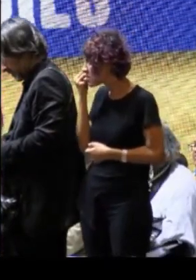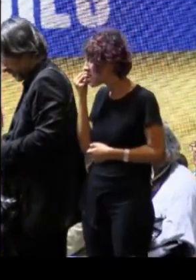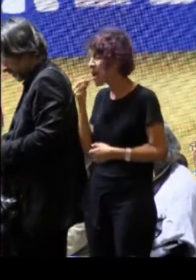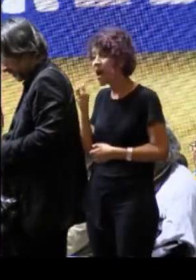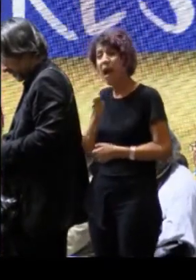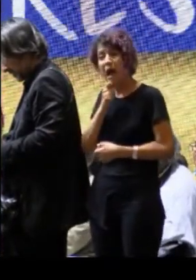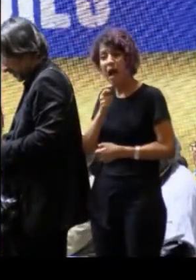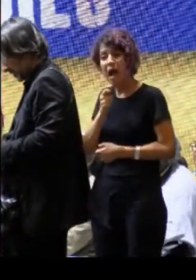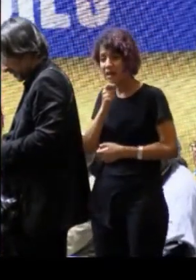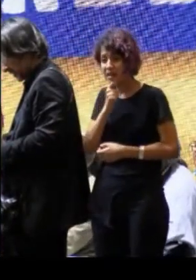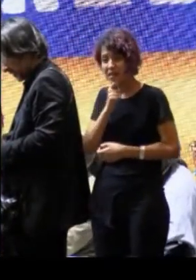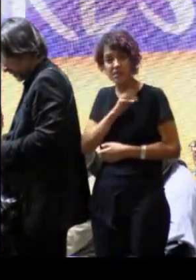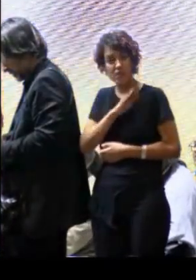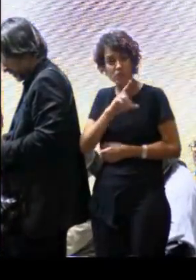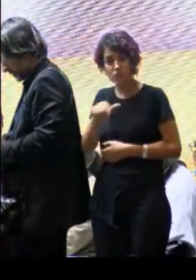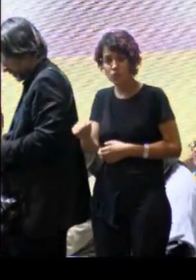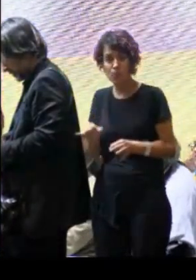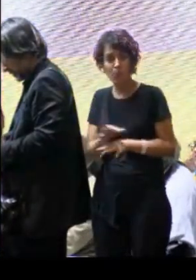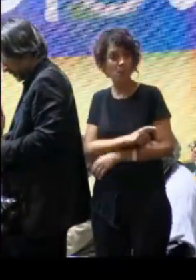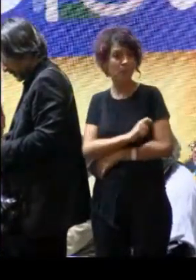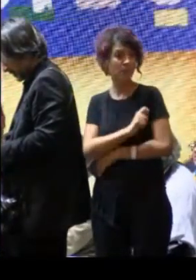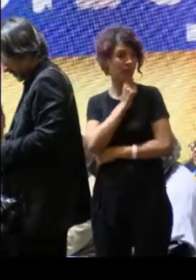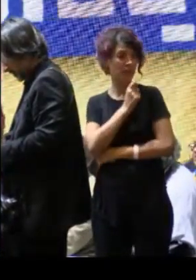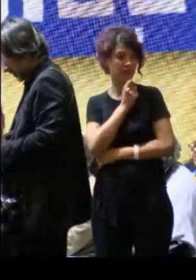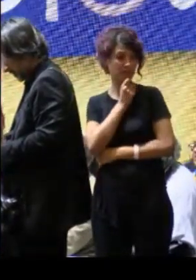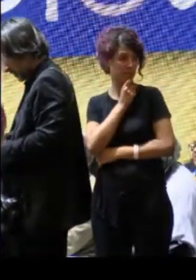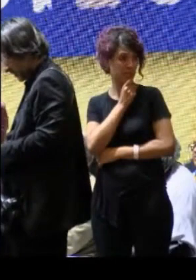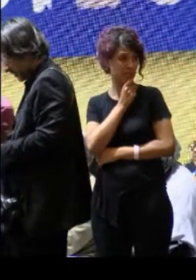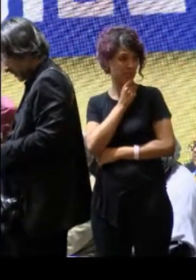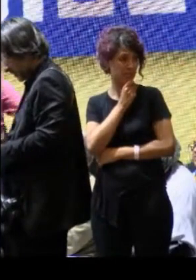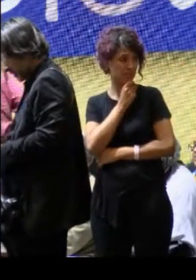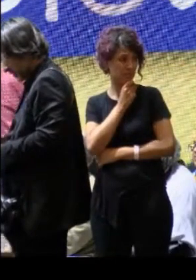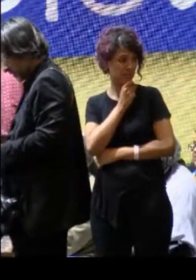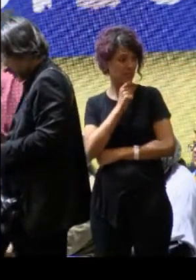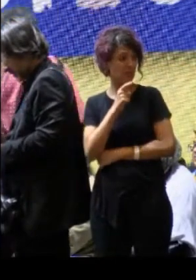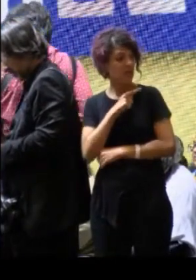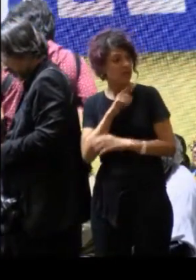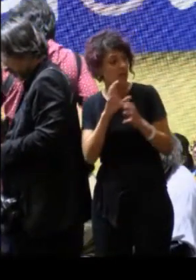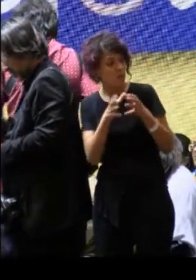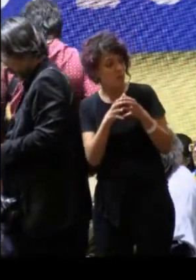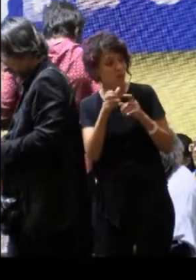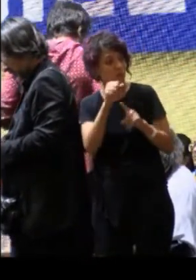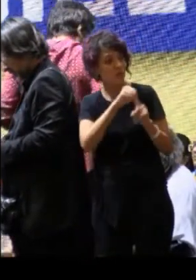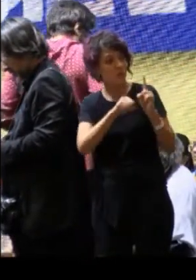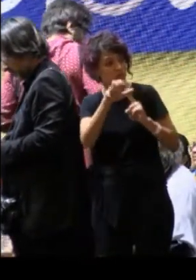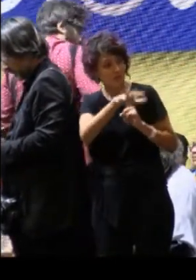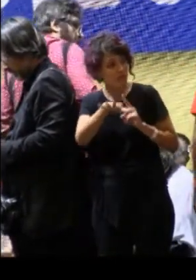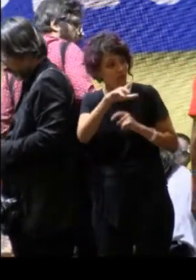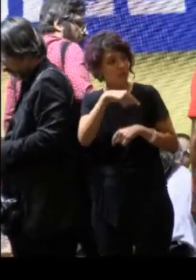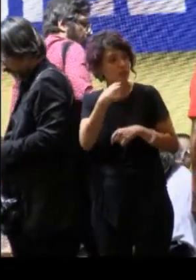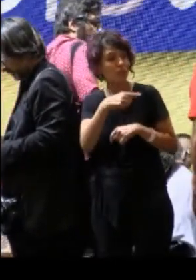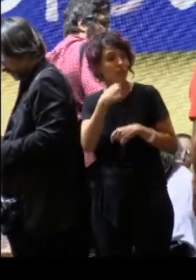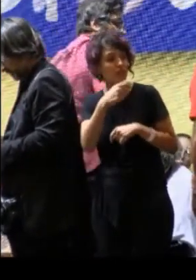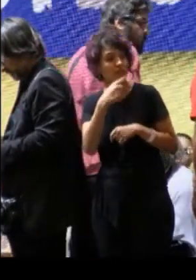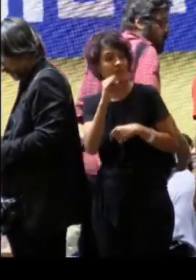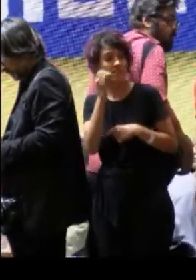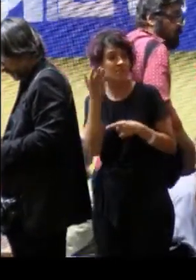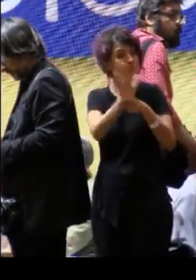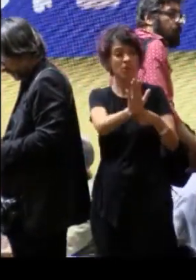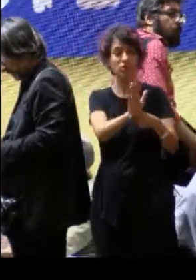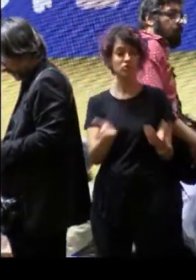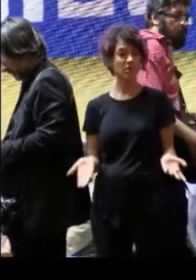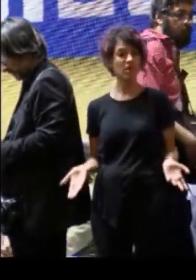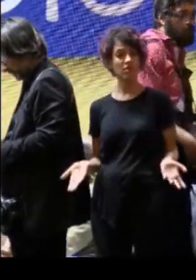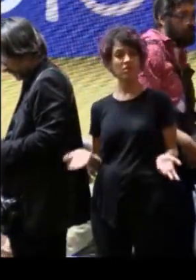não fizemos tudo. Tem uma parcela da sociedade que não irá a lugar nenhum se a gente não estender a mão.